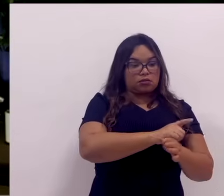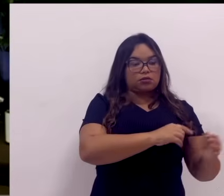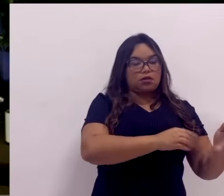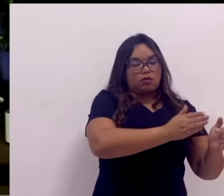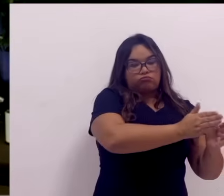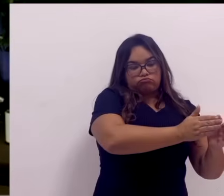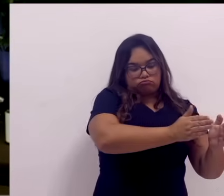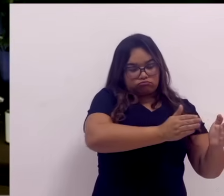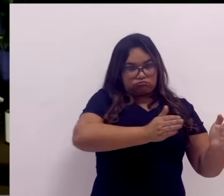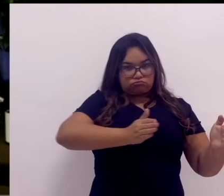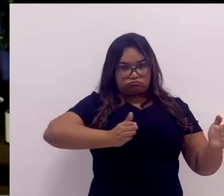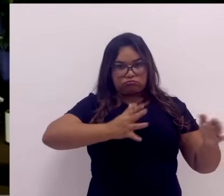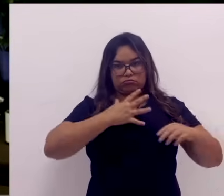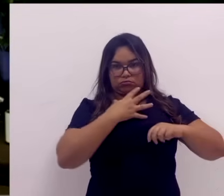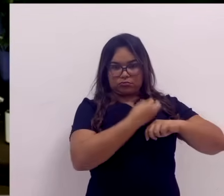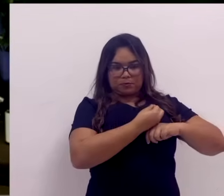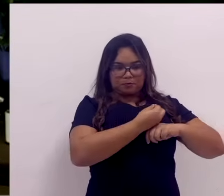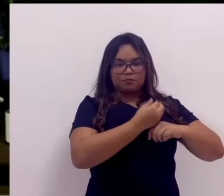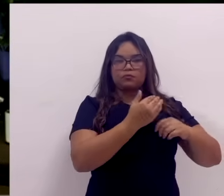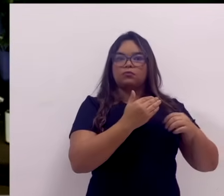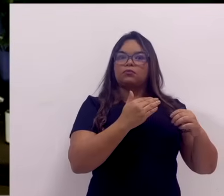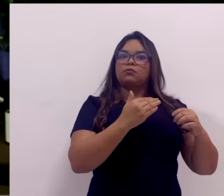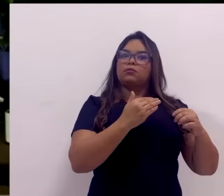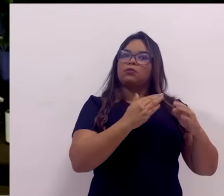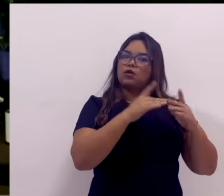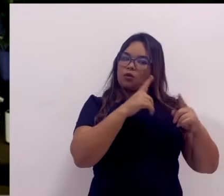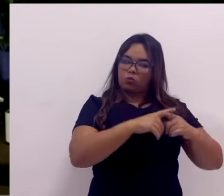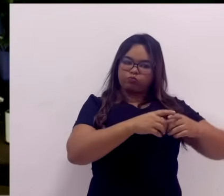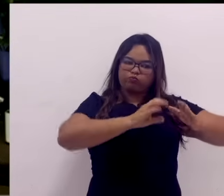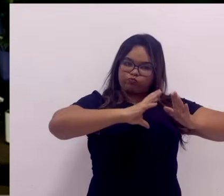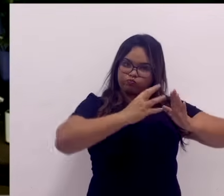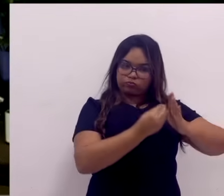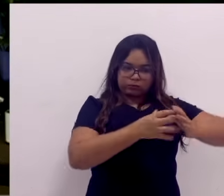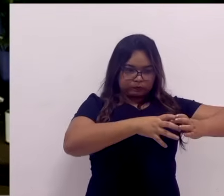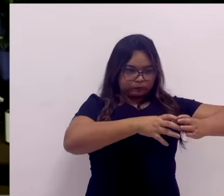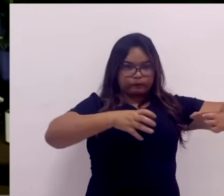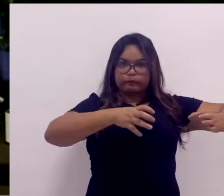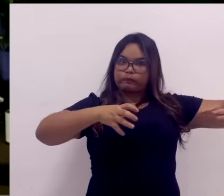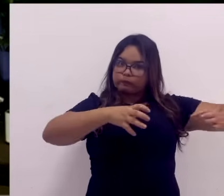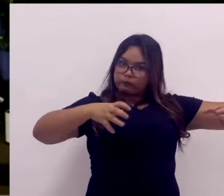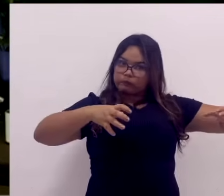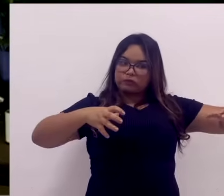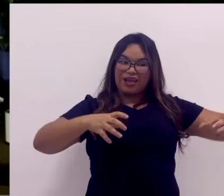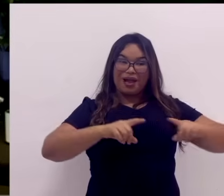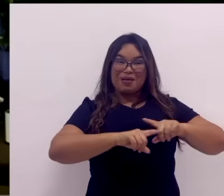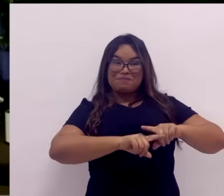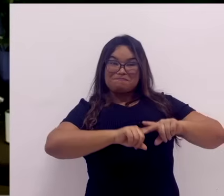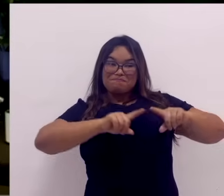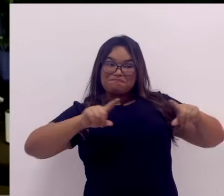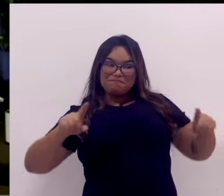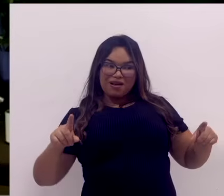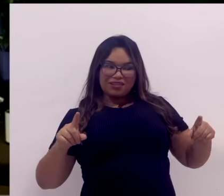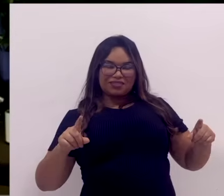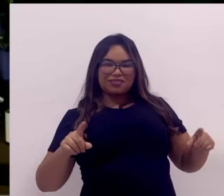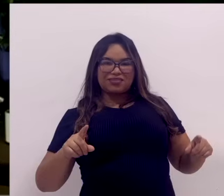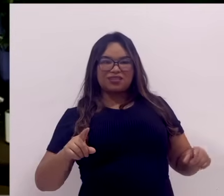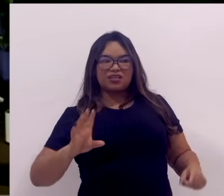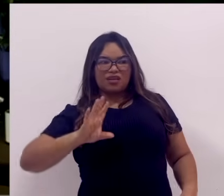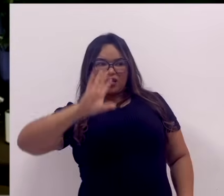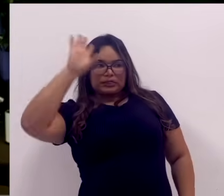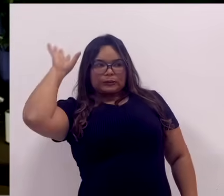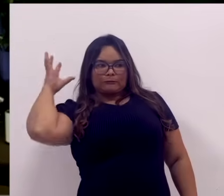bem, até que a nova religião começou a desafiar a religião oficial. Então isso desencadeou uma